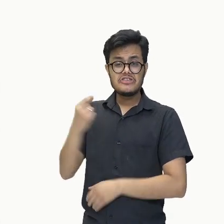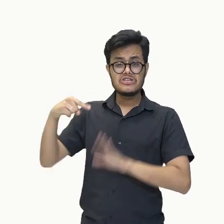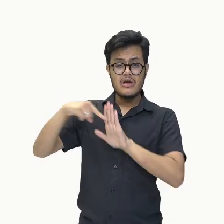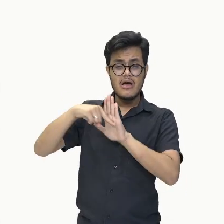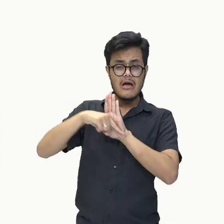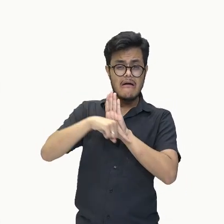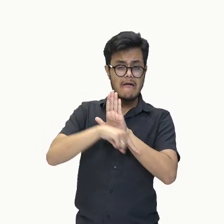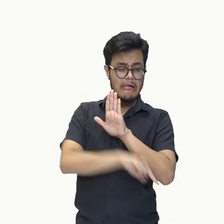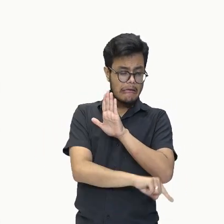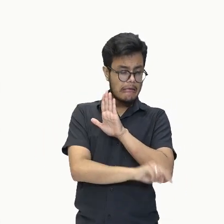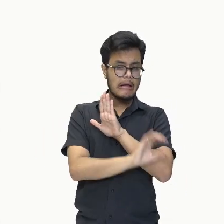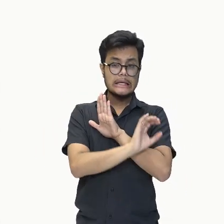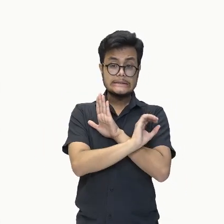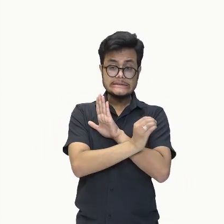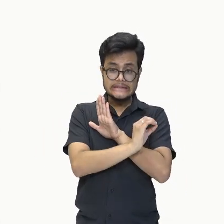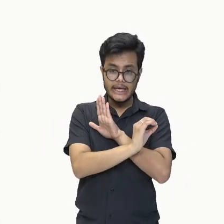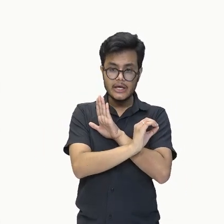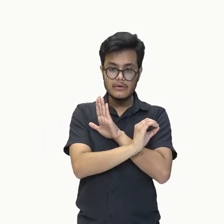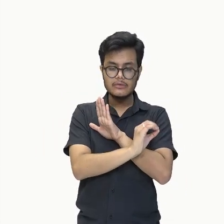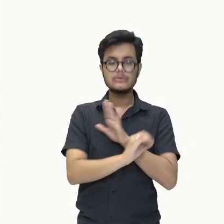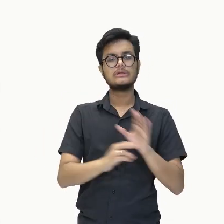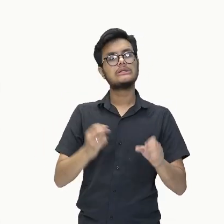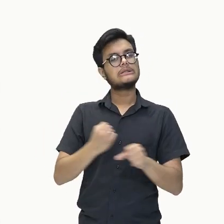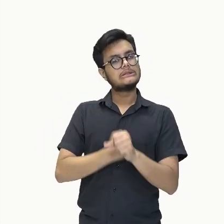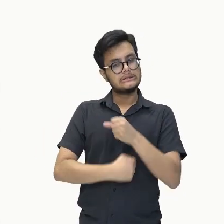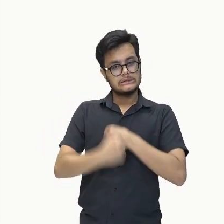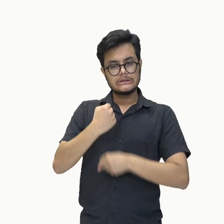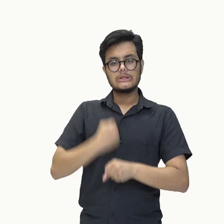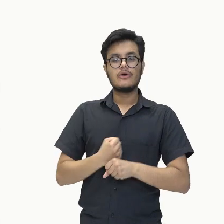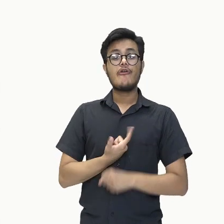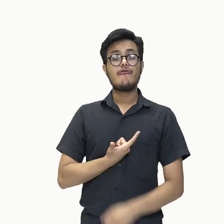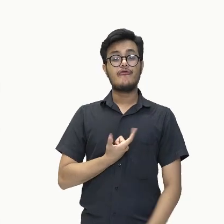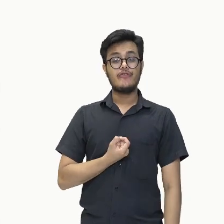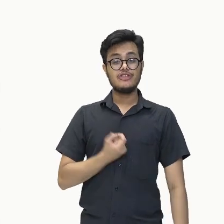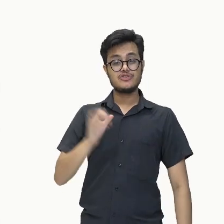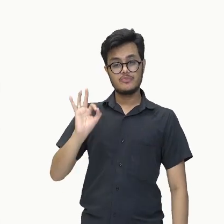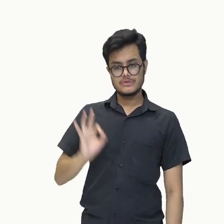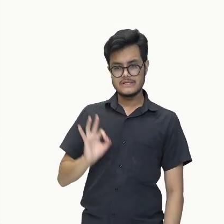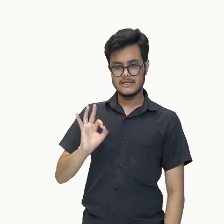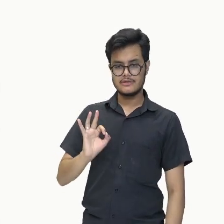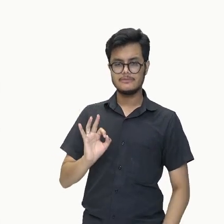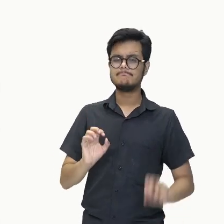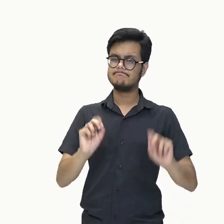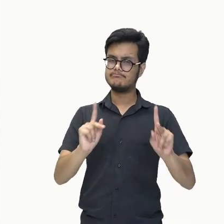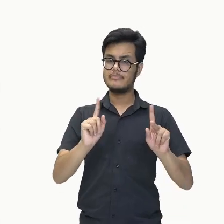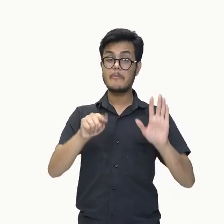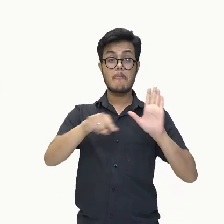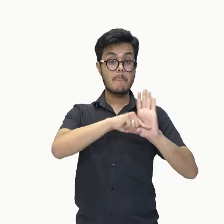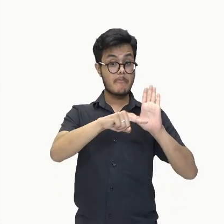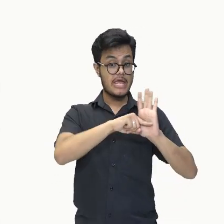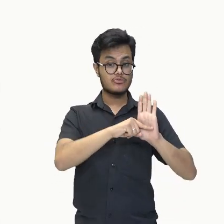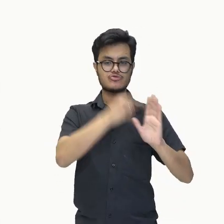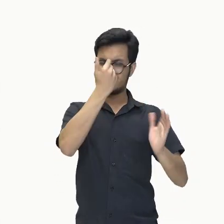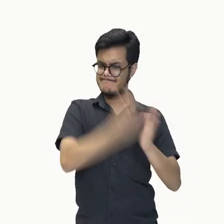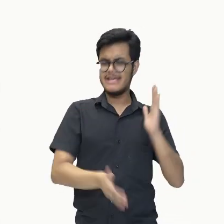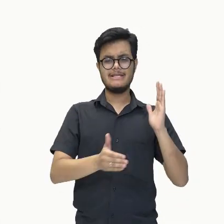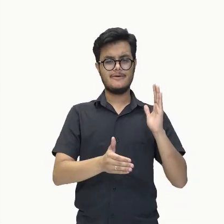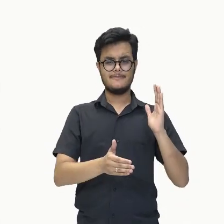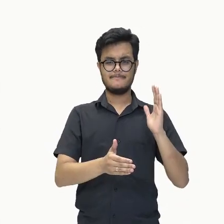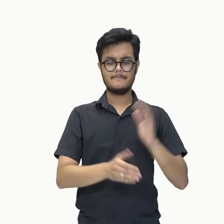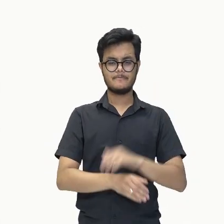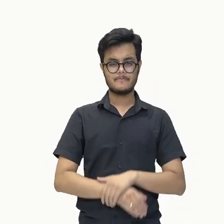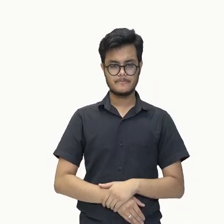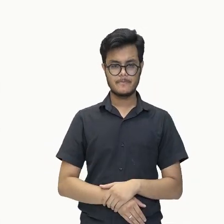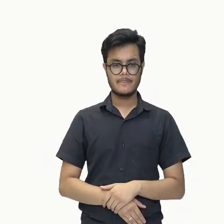cada ano. Então, nós temos isso daqui, 20%. Isso significa que também perde, né,